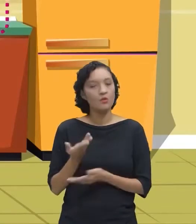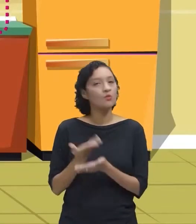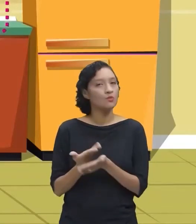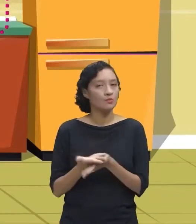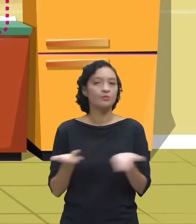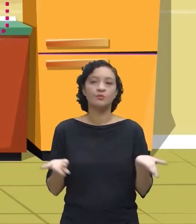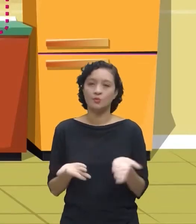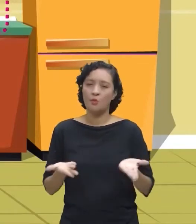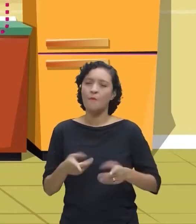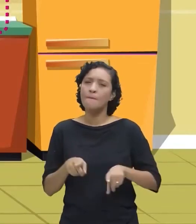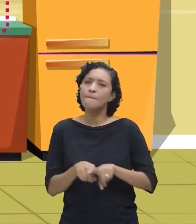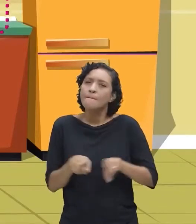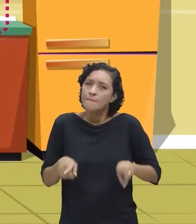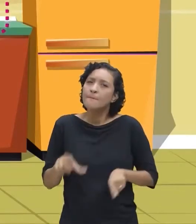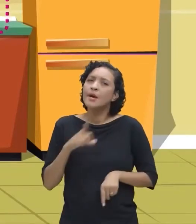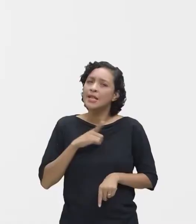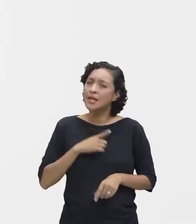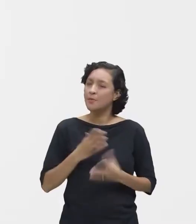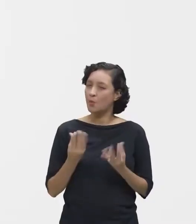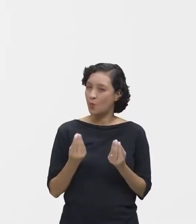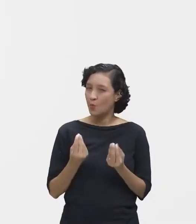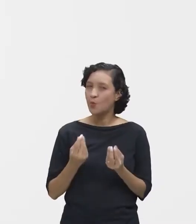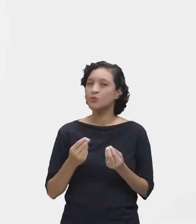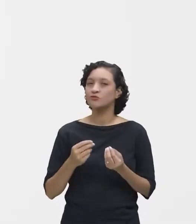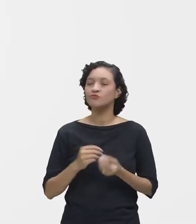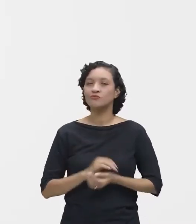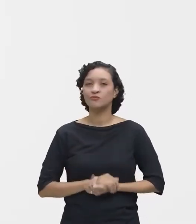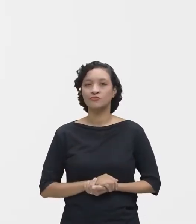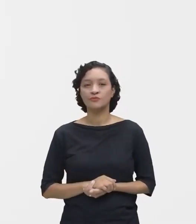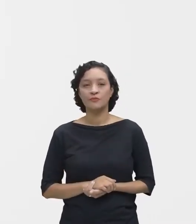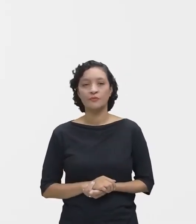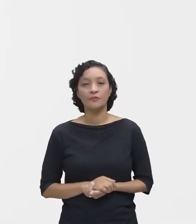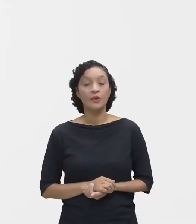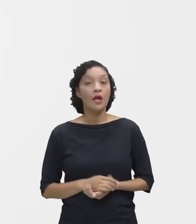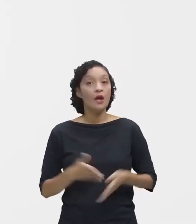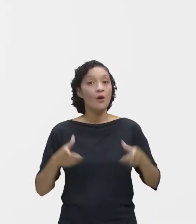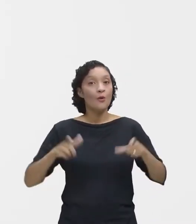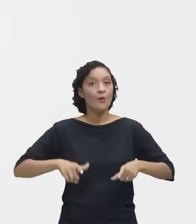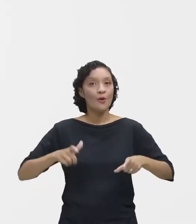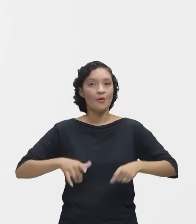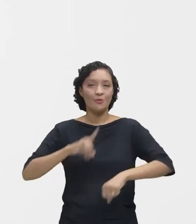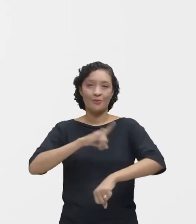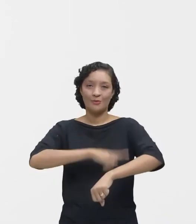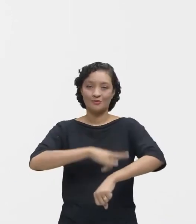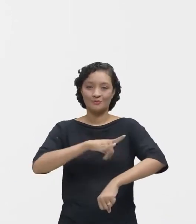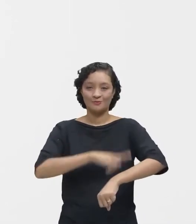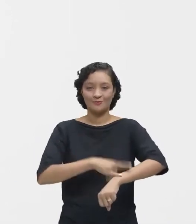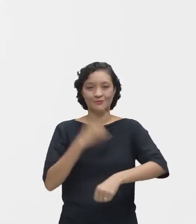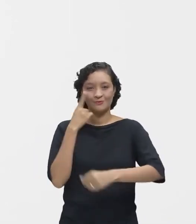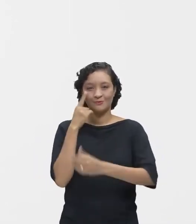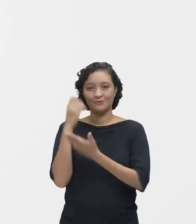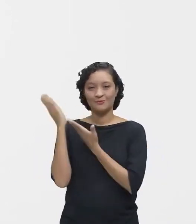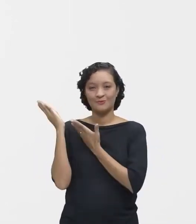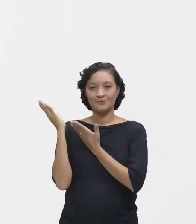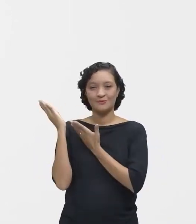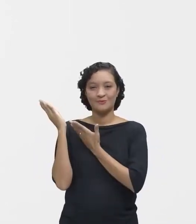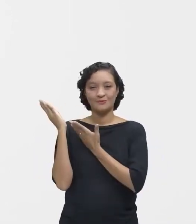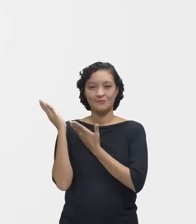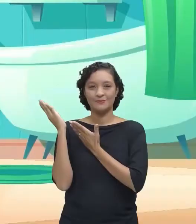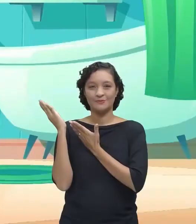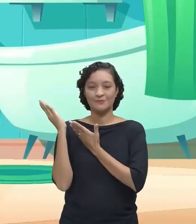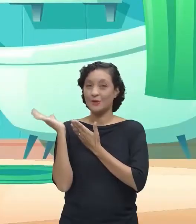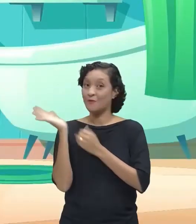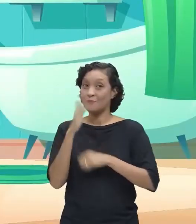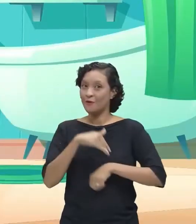outro lugarzinho da casa? Bora lá. Para o banheiro. Olha aí a porta do banheiro. Vamos entrar nesse